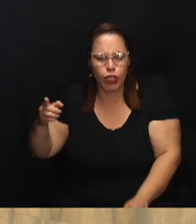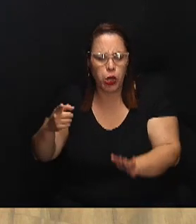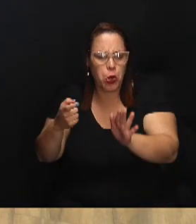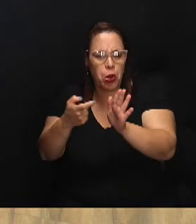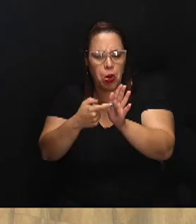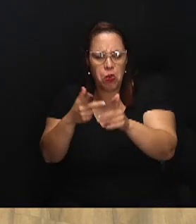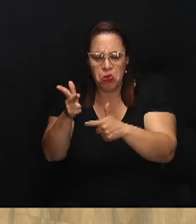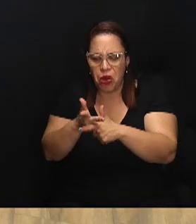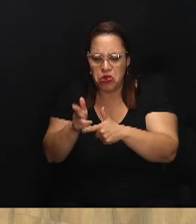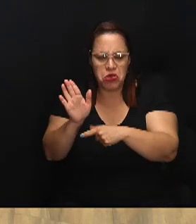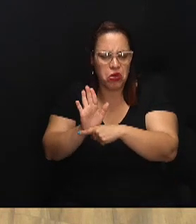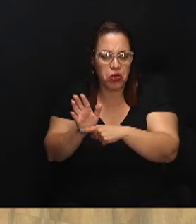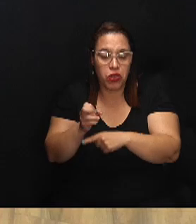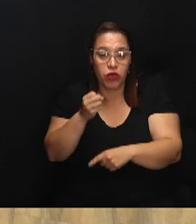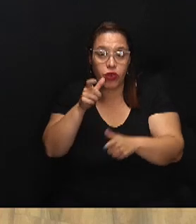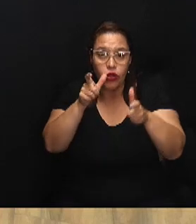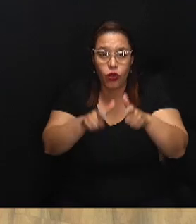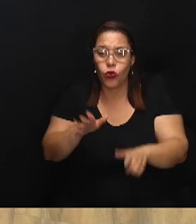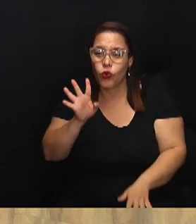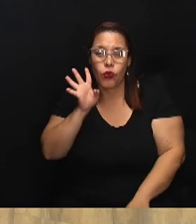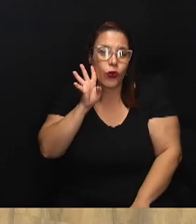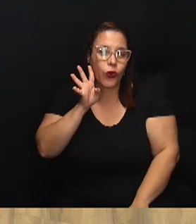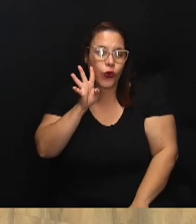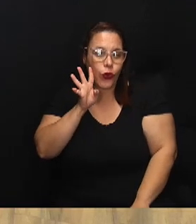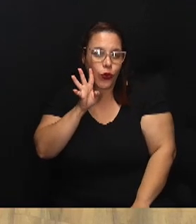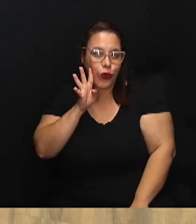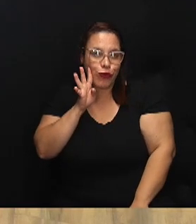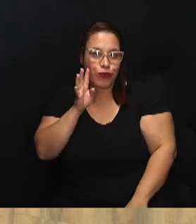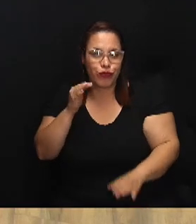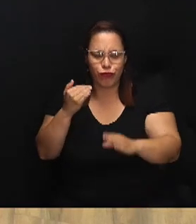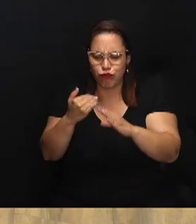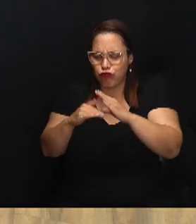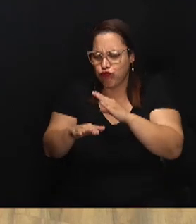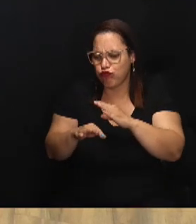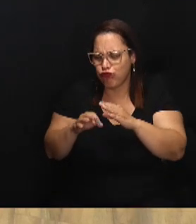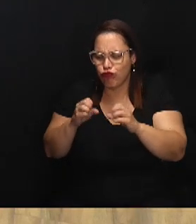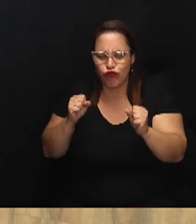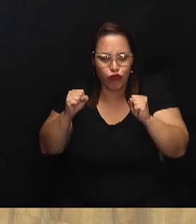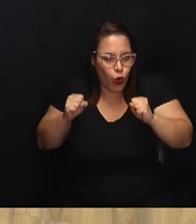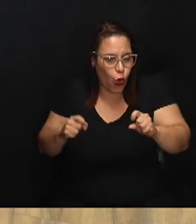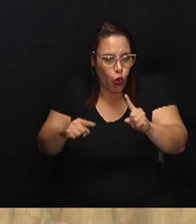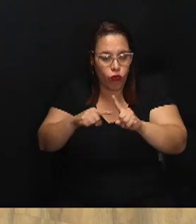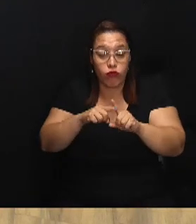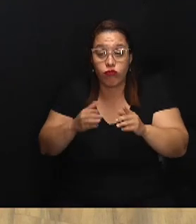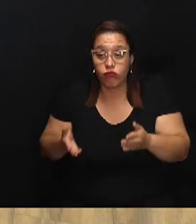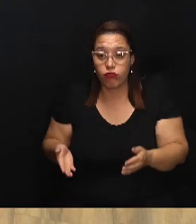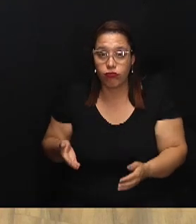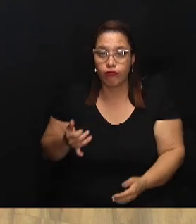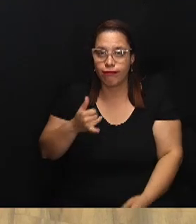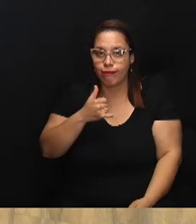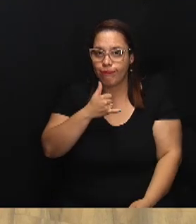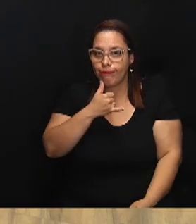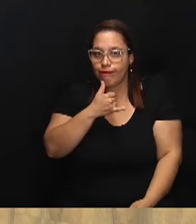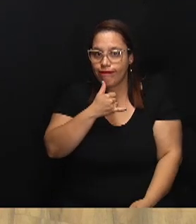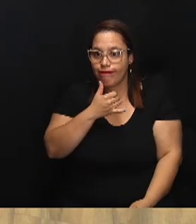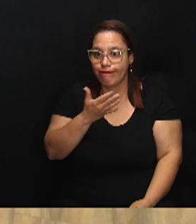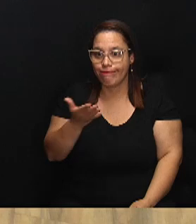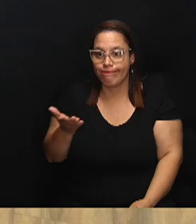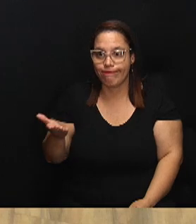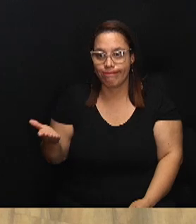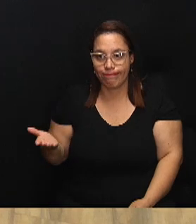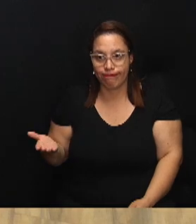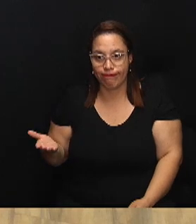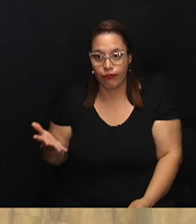postou que estava num lugar super legal, postou uma mensagem super positiva, que infelizmente, inclusive, em alguns casos